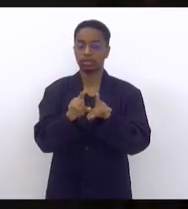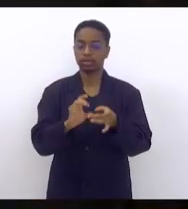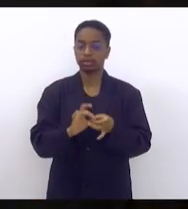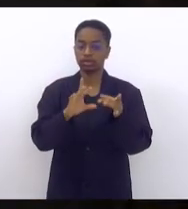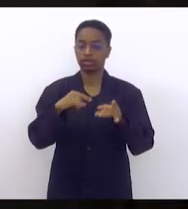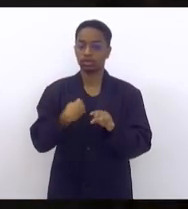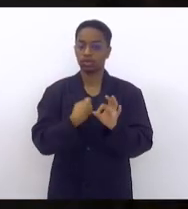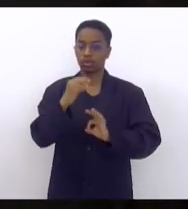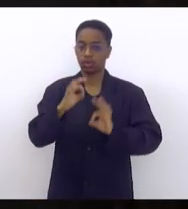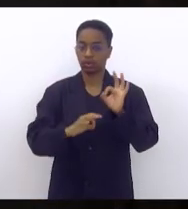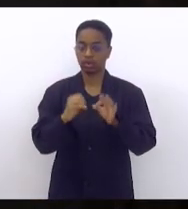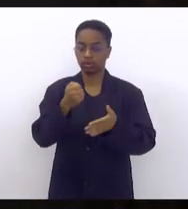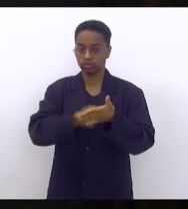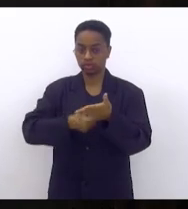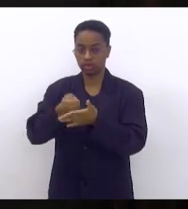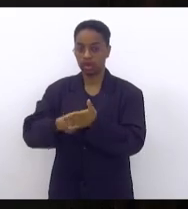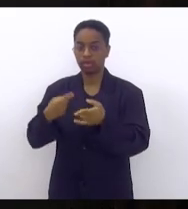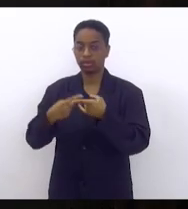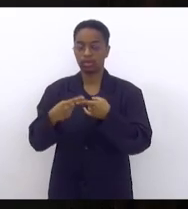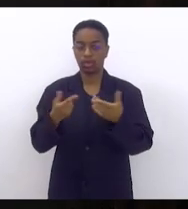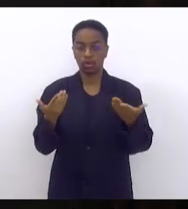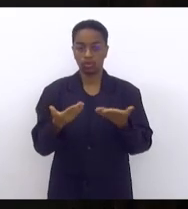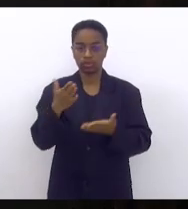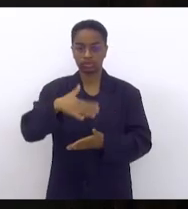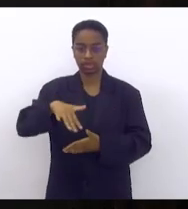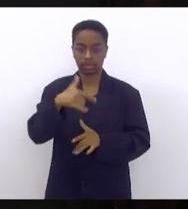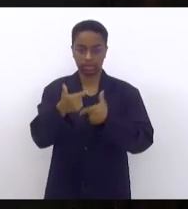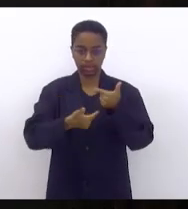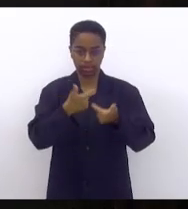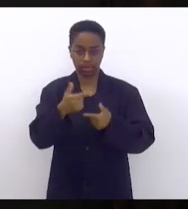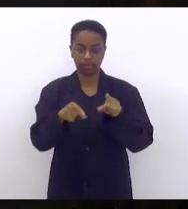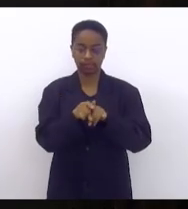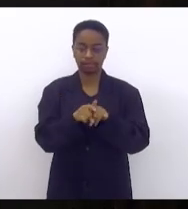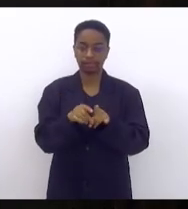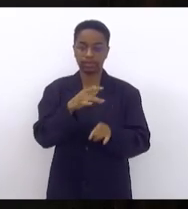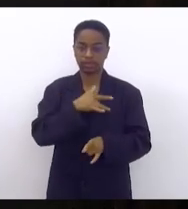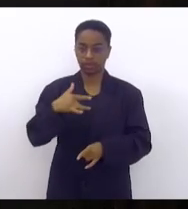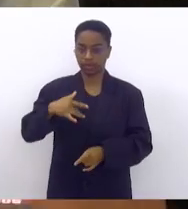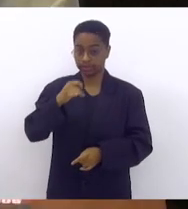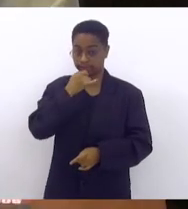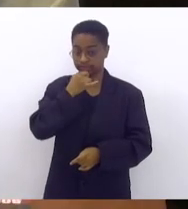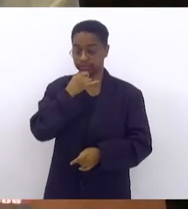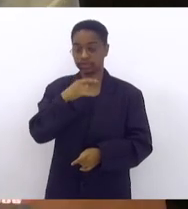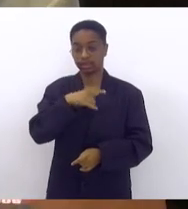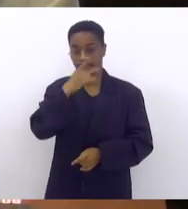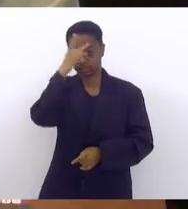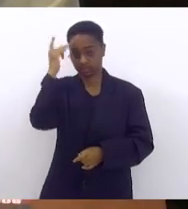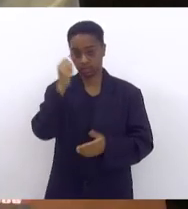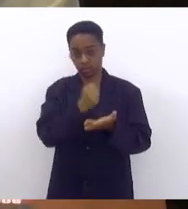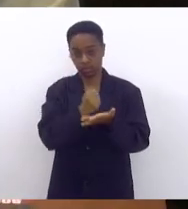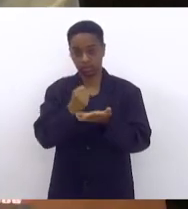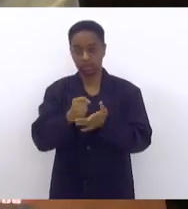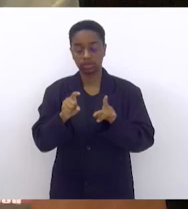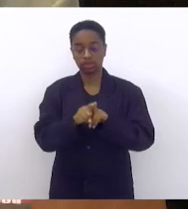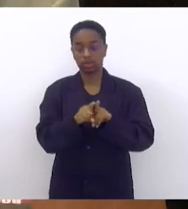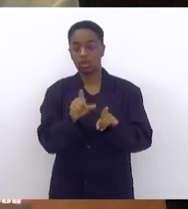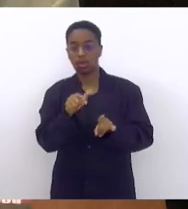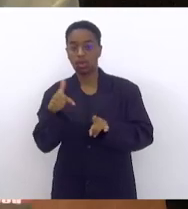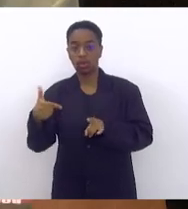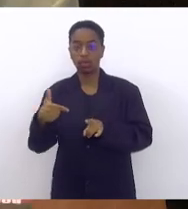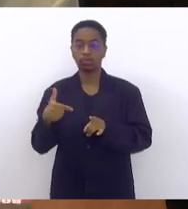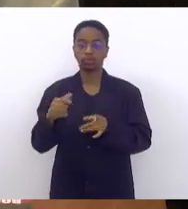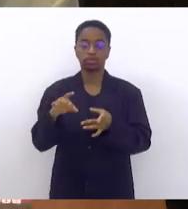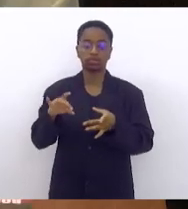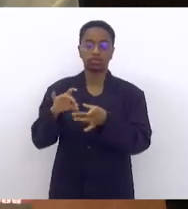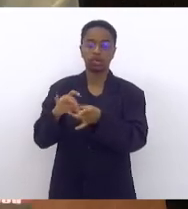mundo do trabalho, a tendência, e na saúde é exemplo, né, Sandro? Você tem no hospital o cara que é contratado, outro que é comissionado, outro que é